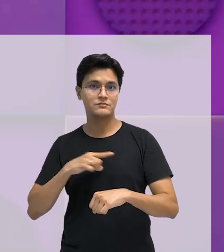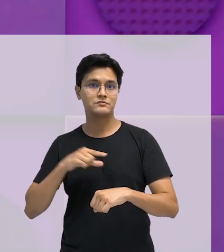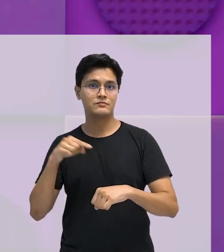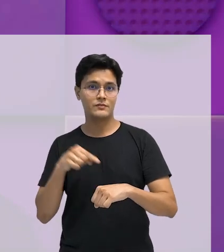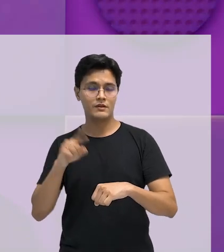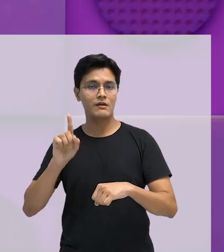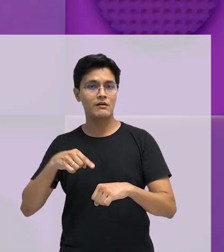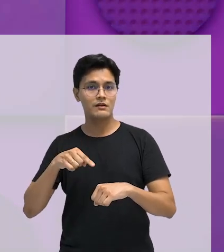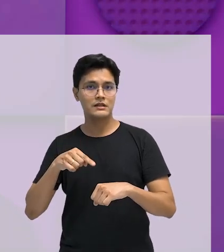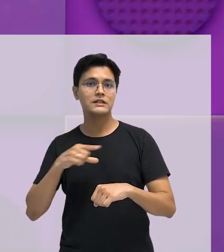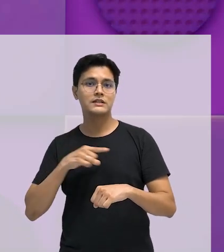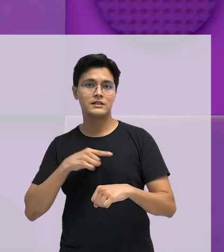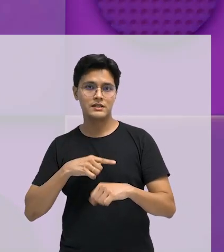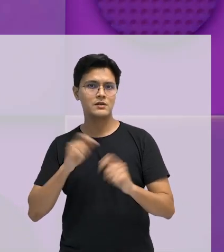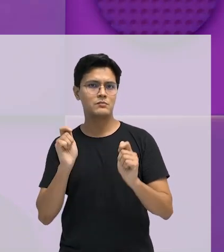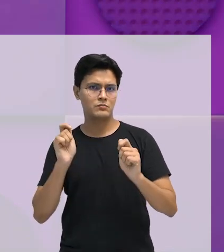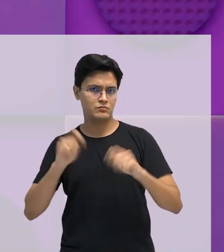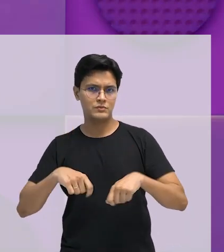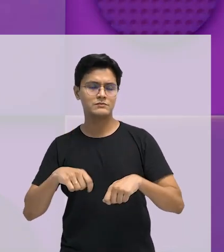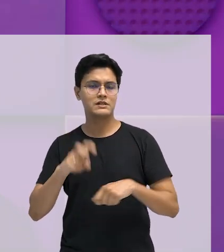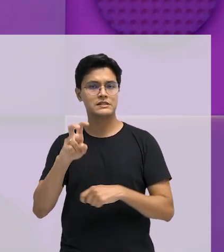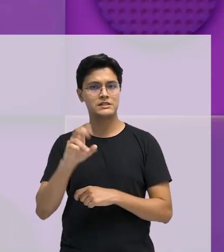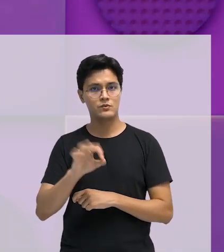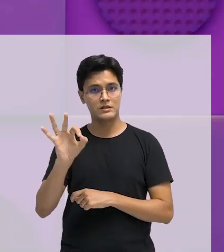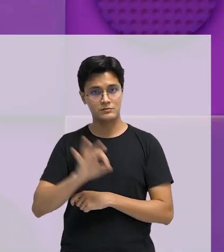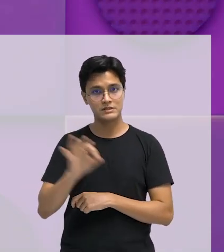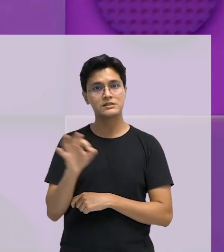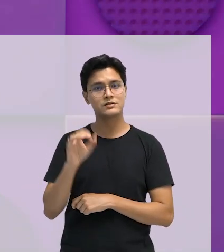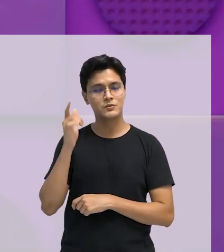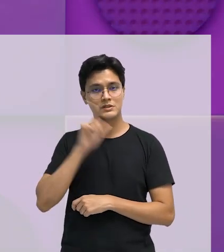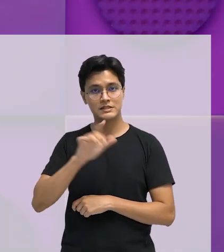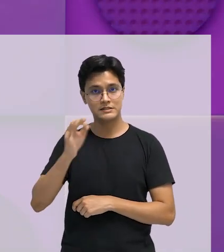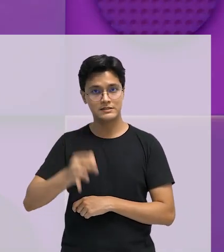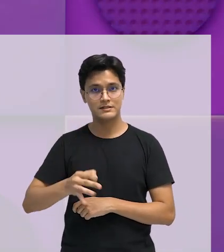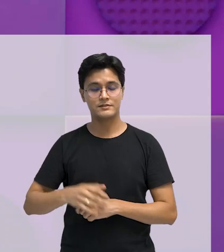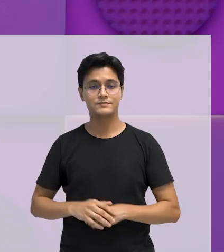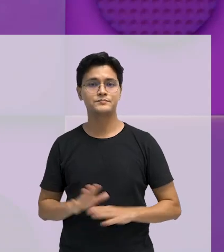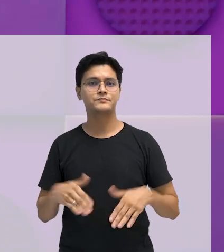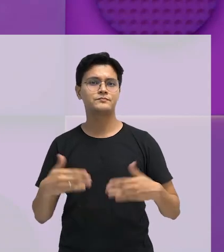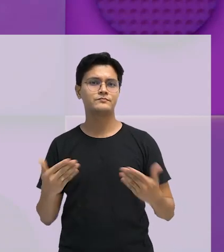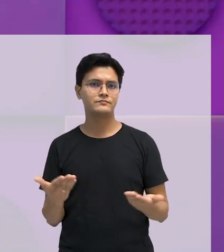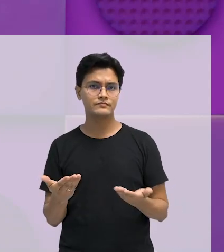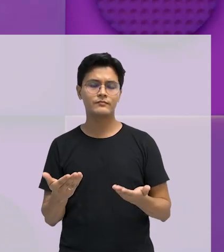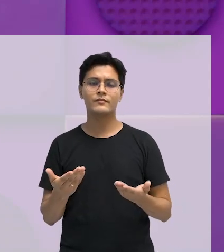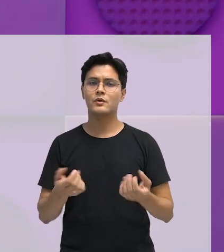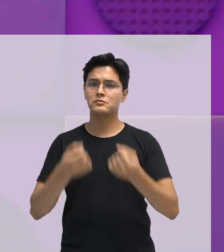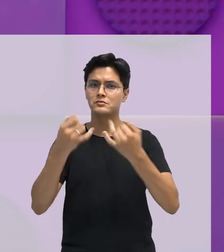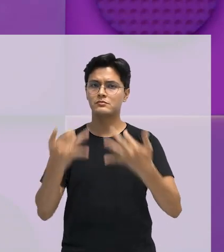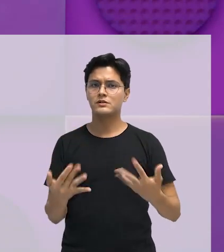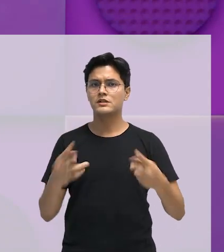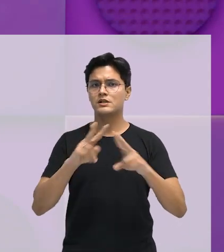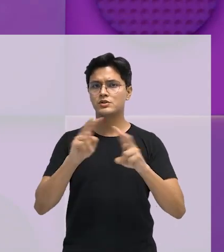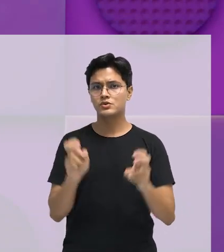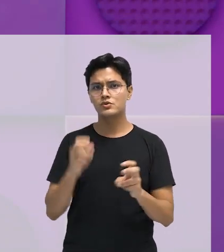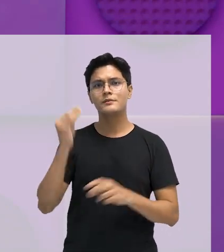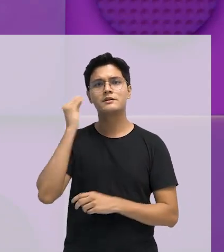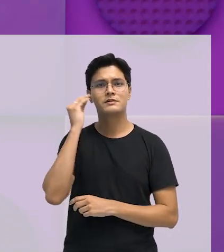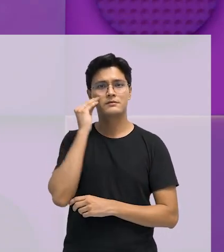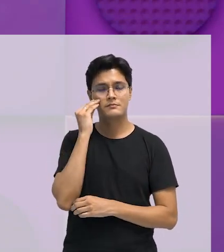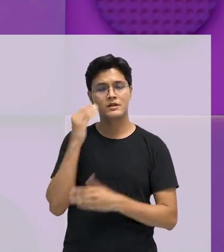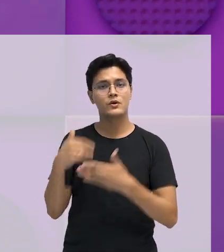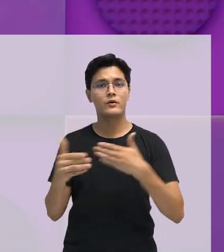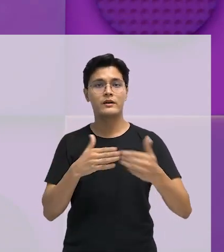de acertar, tá bom? Enfim, a gente vai falar sobre esses experimentos aleatórios, tá? Mas antes a gente